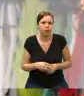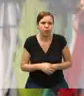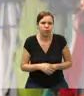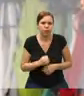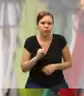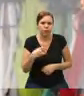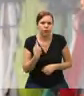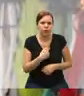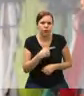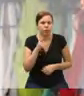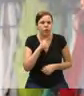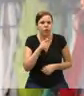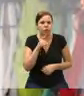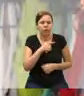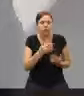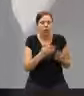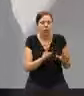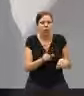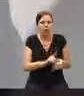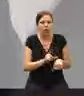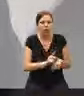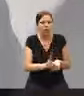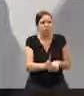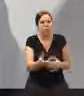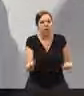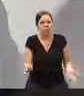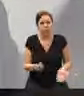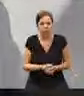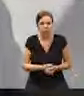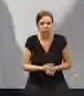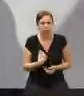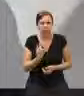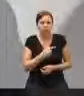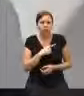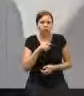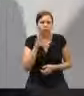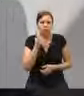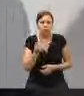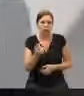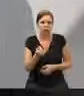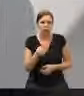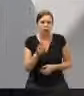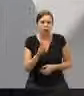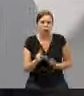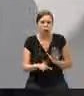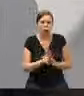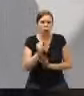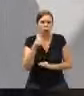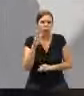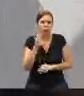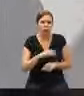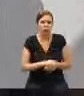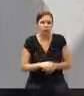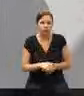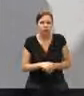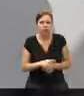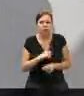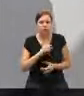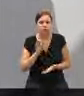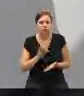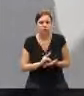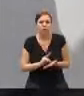se a gente conseguisse abrir o bazar diariamente, nós teríamos uma fonte de renda maior e isso seria